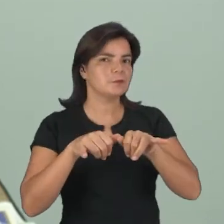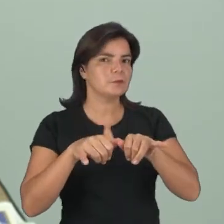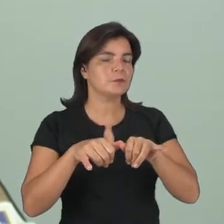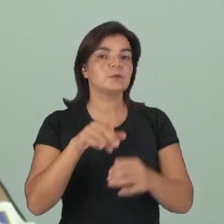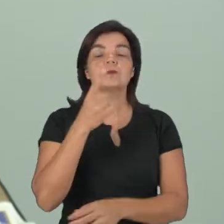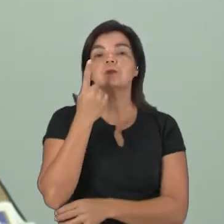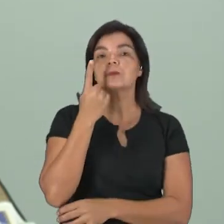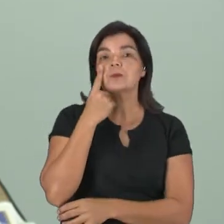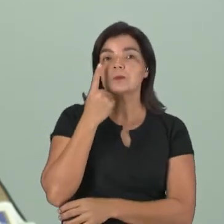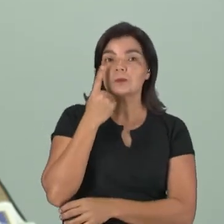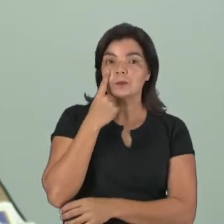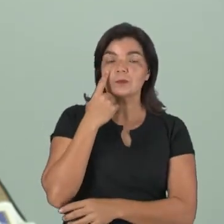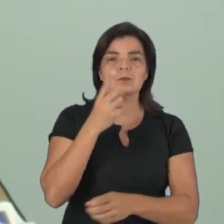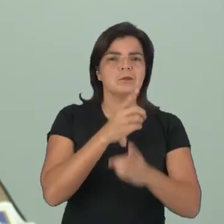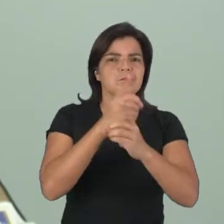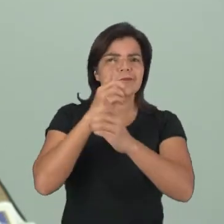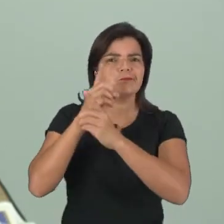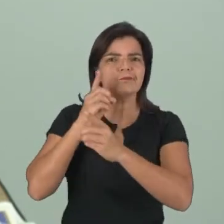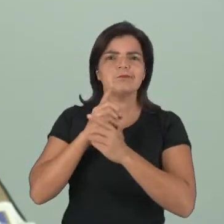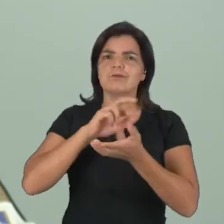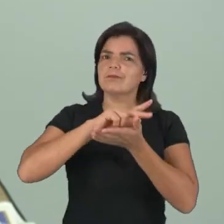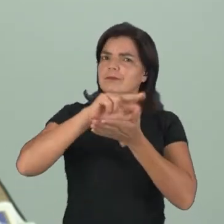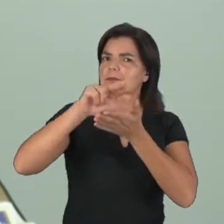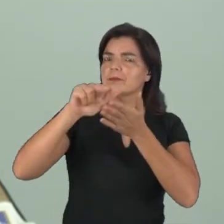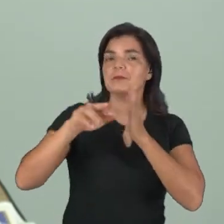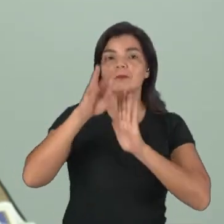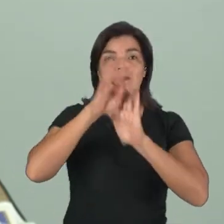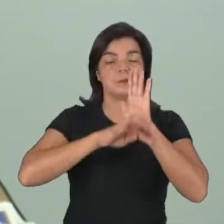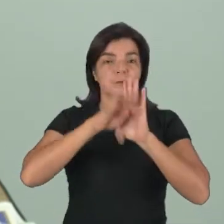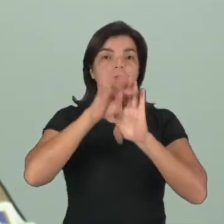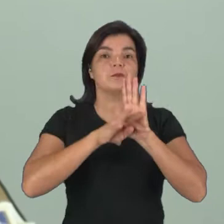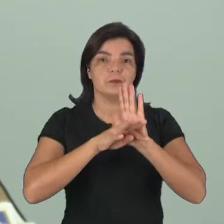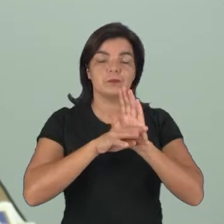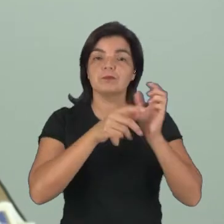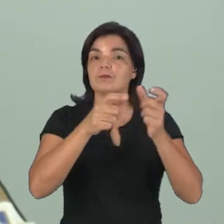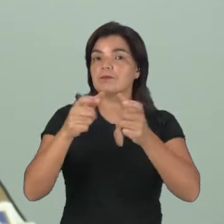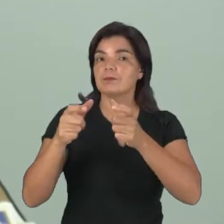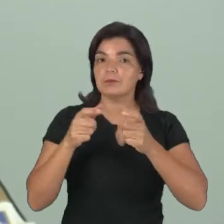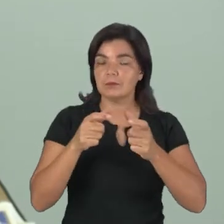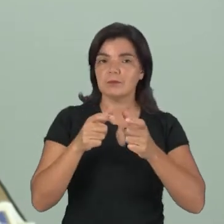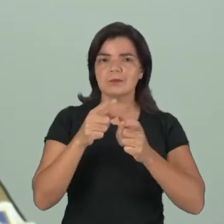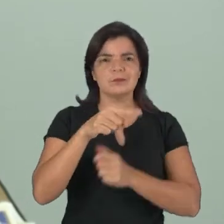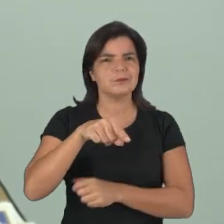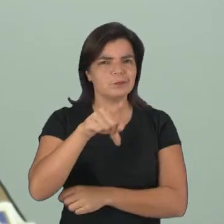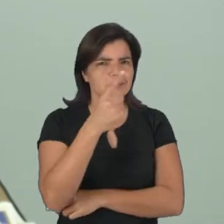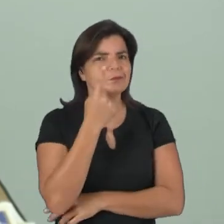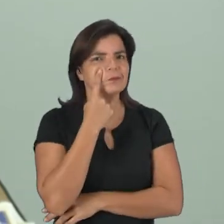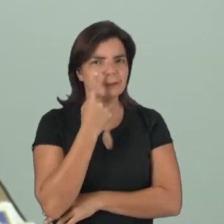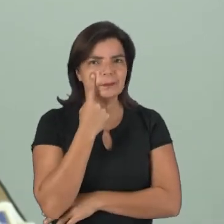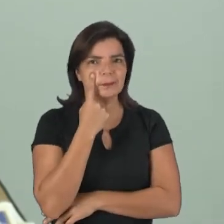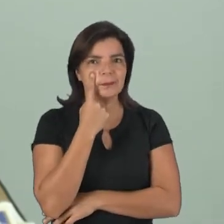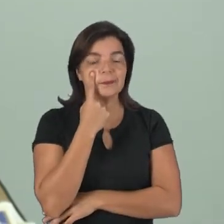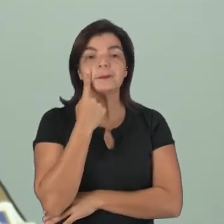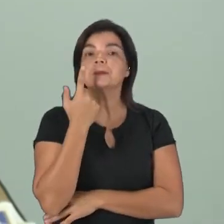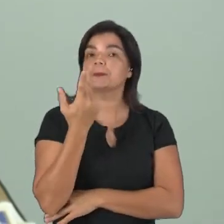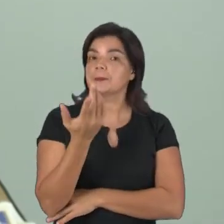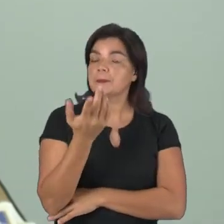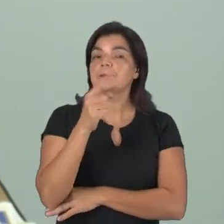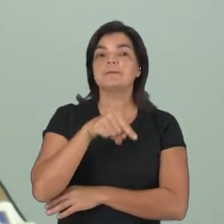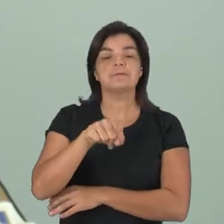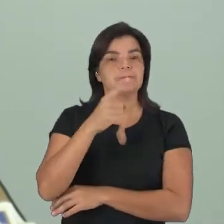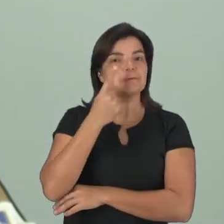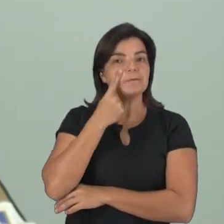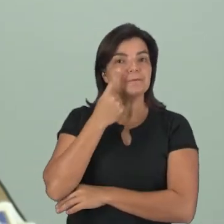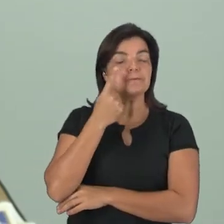nós encontramos diversos tipos de textos e espalhados naquele local você já observou quando